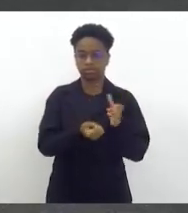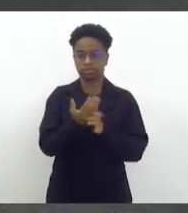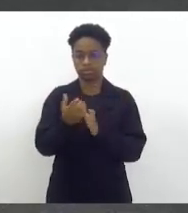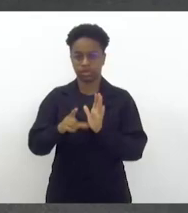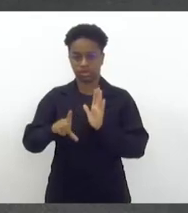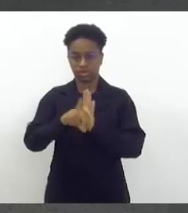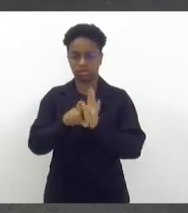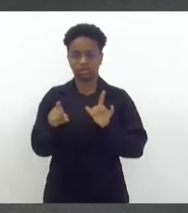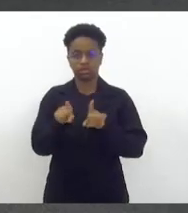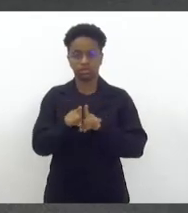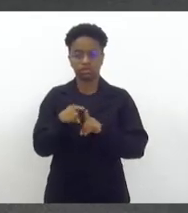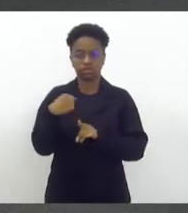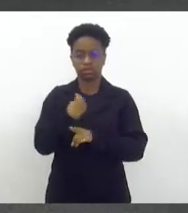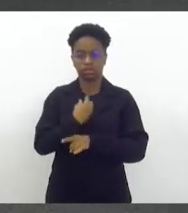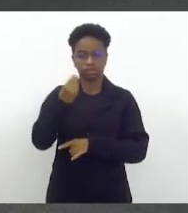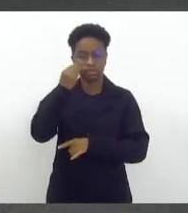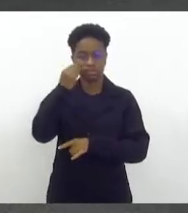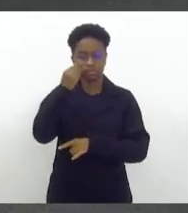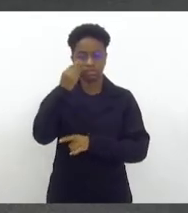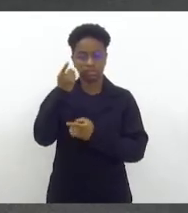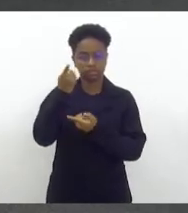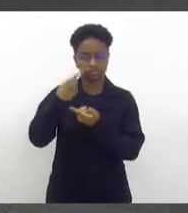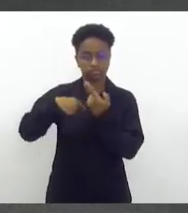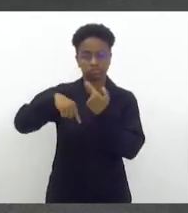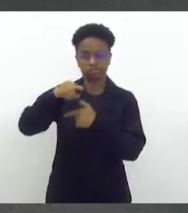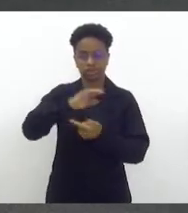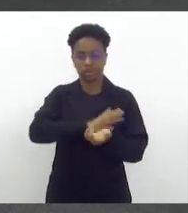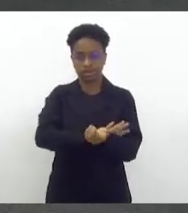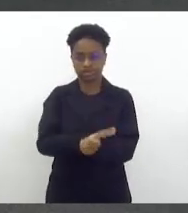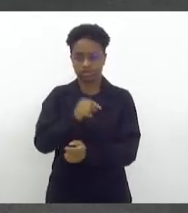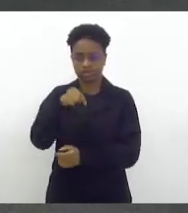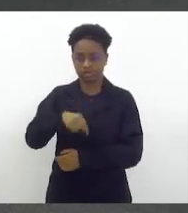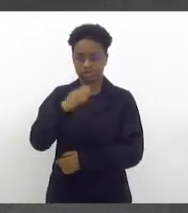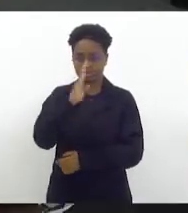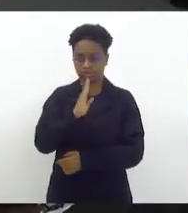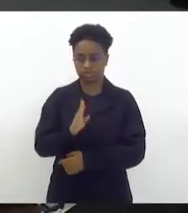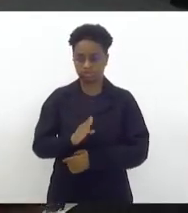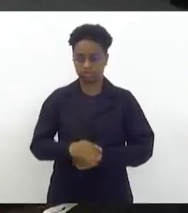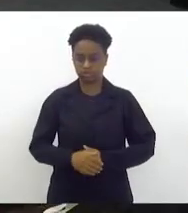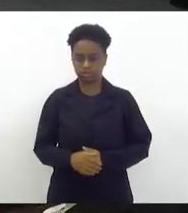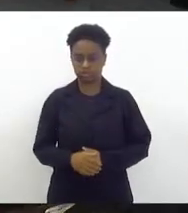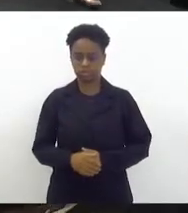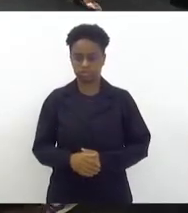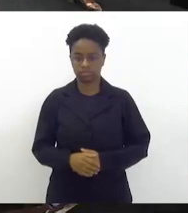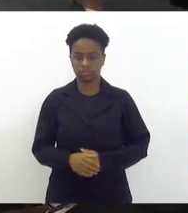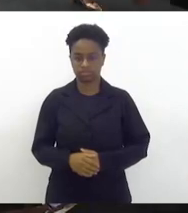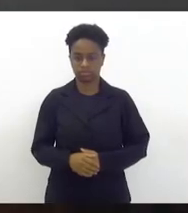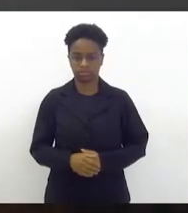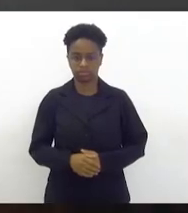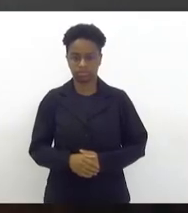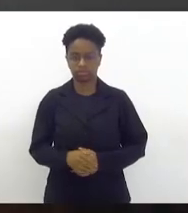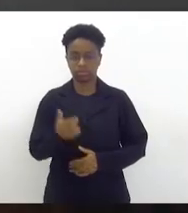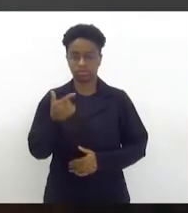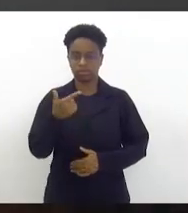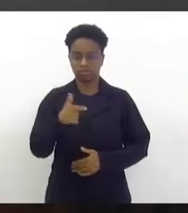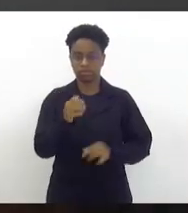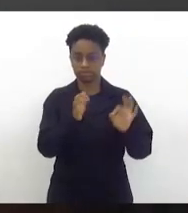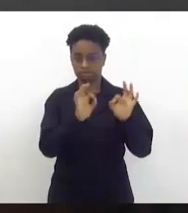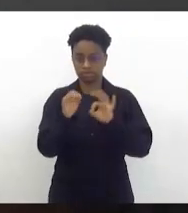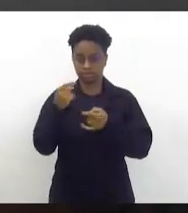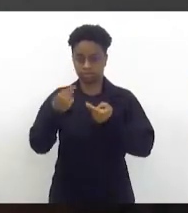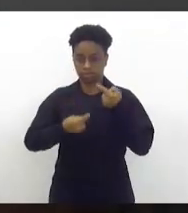supere o racismo no nosso Estado. Então, muito obrigada, senhora presidenta. Não havendo mais quem queira